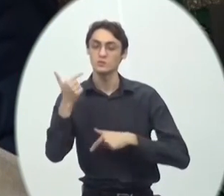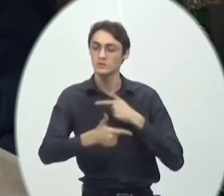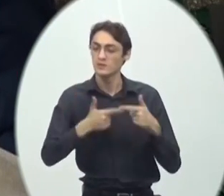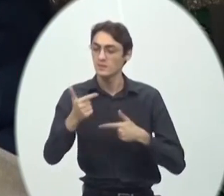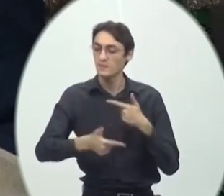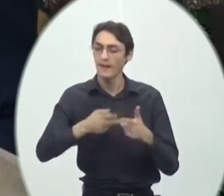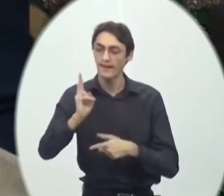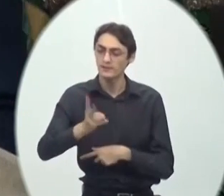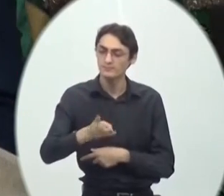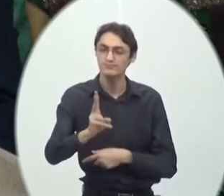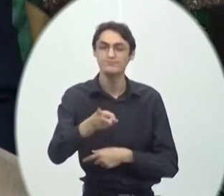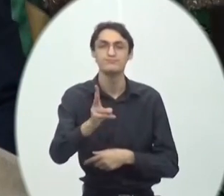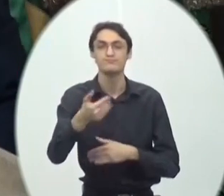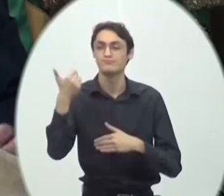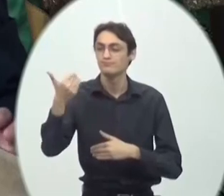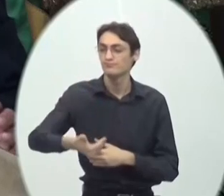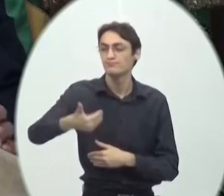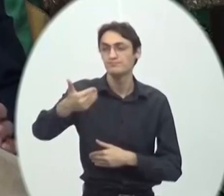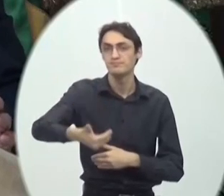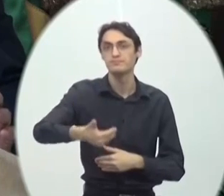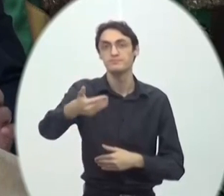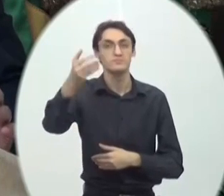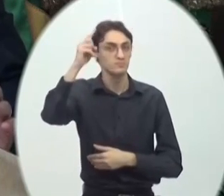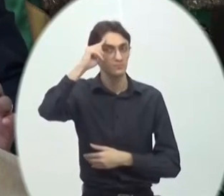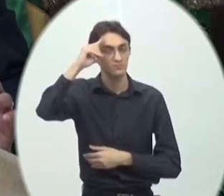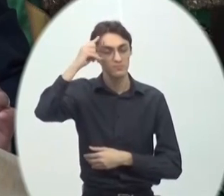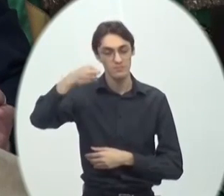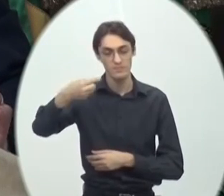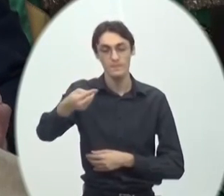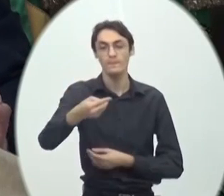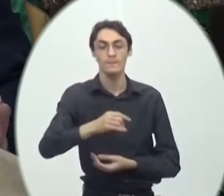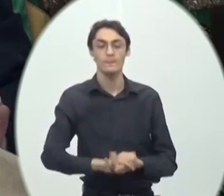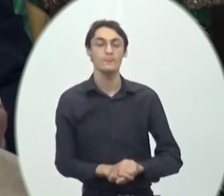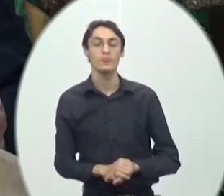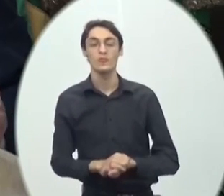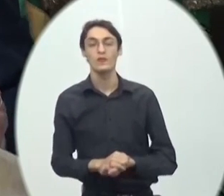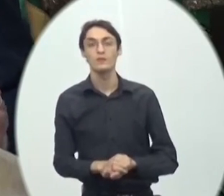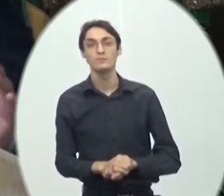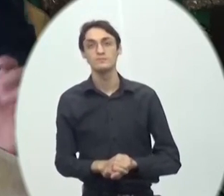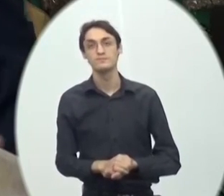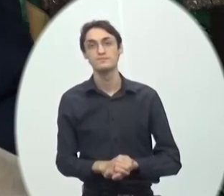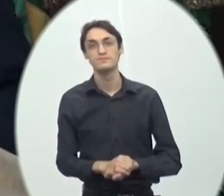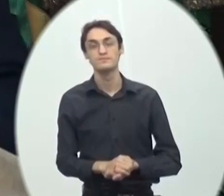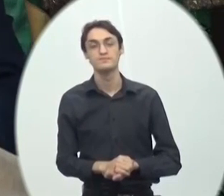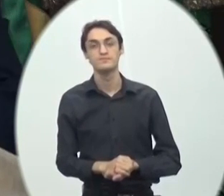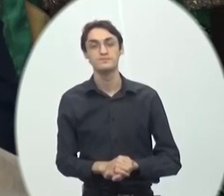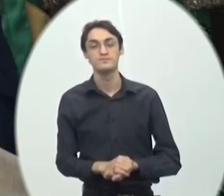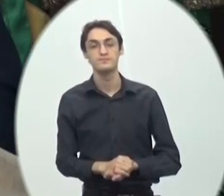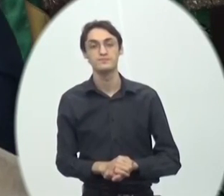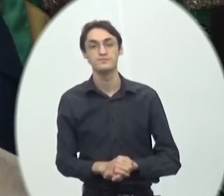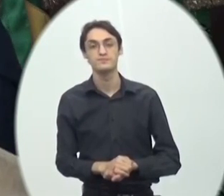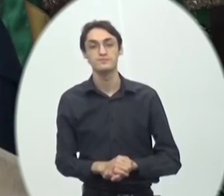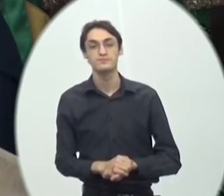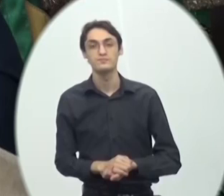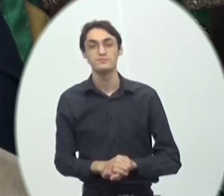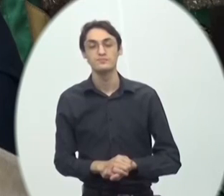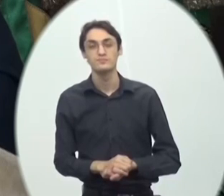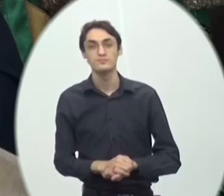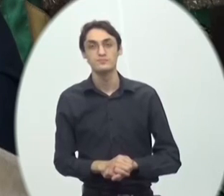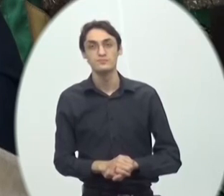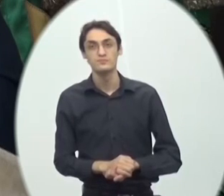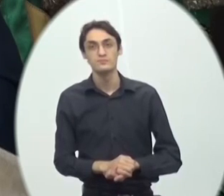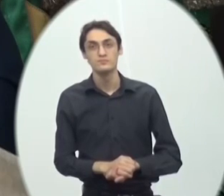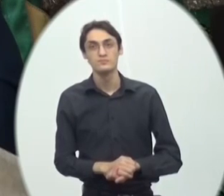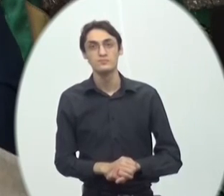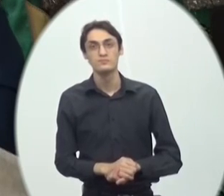ter sequência, a nossa atividade diária precisa continuar, de alguma forma tem que continuar.